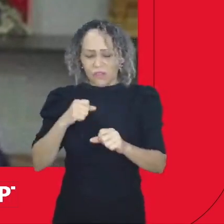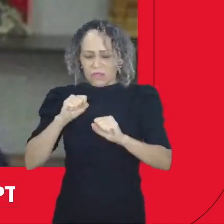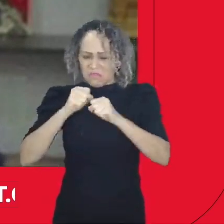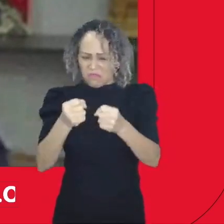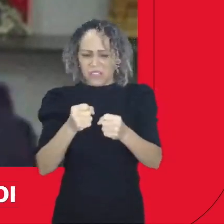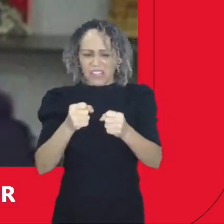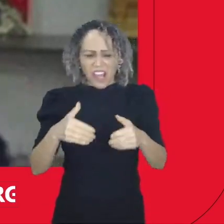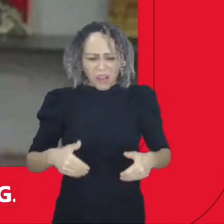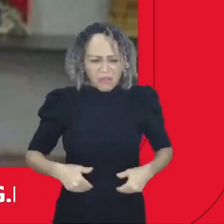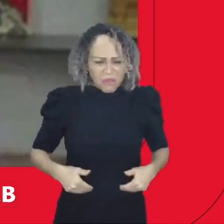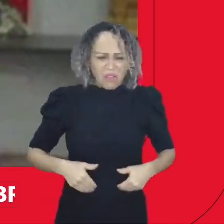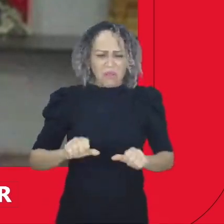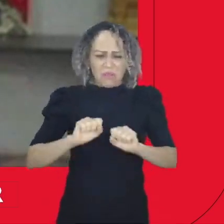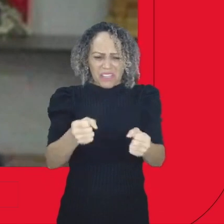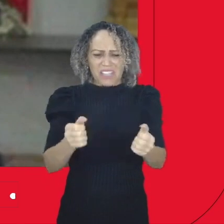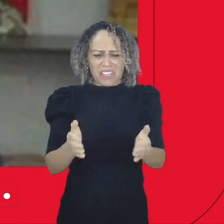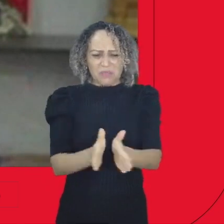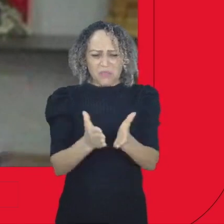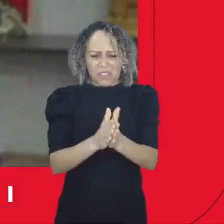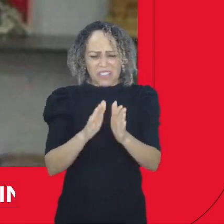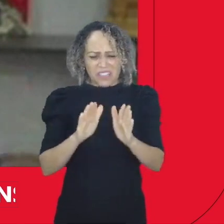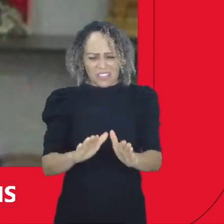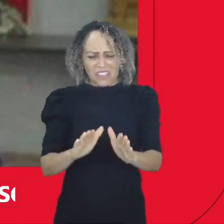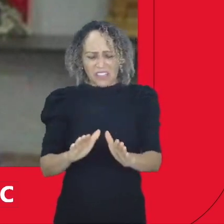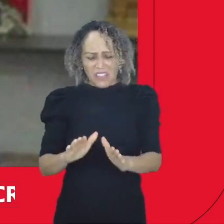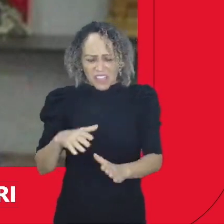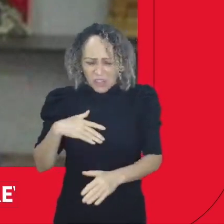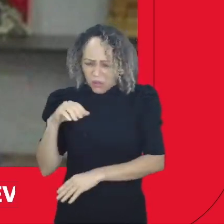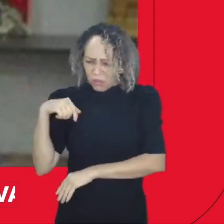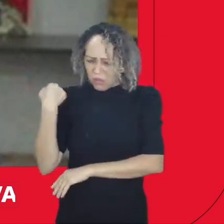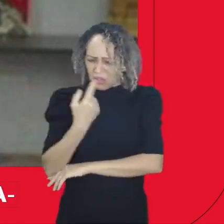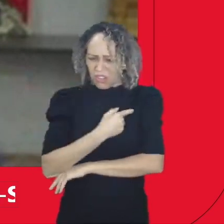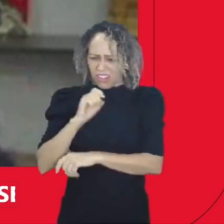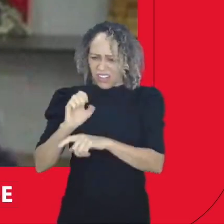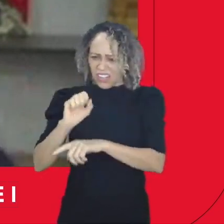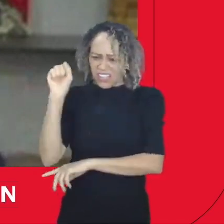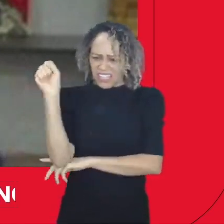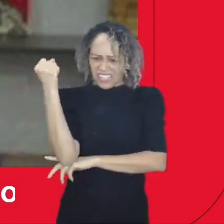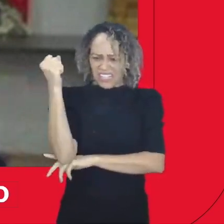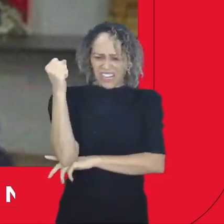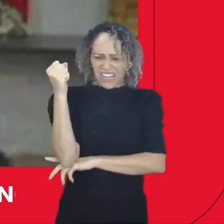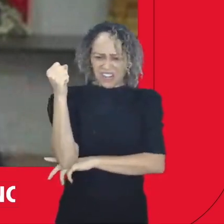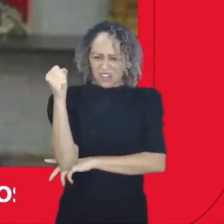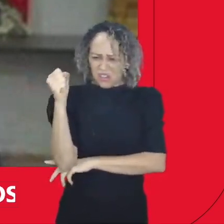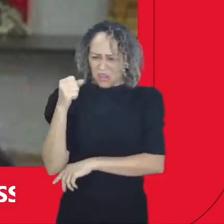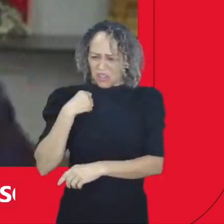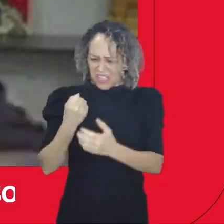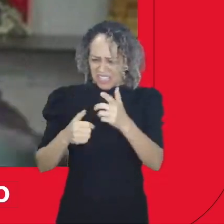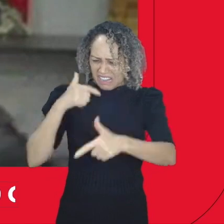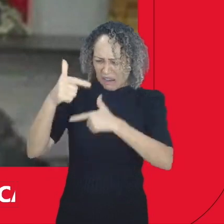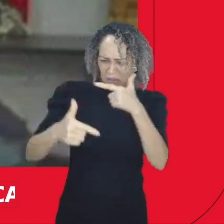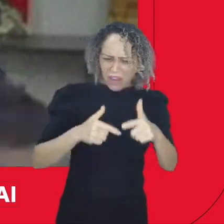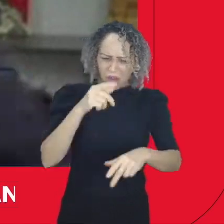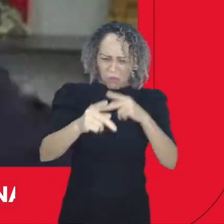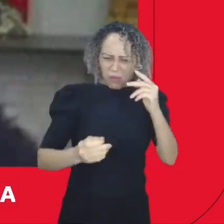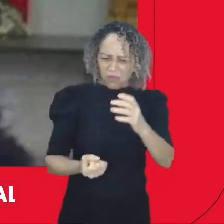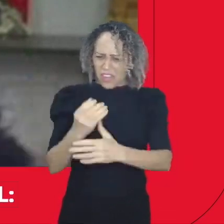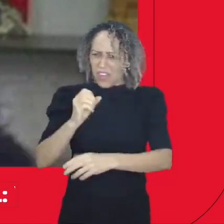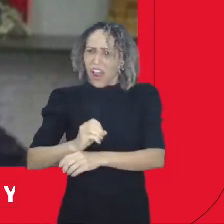permitir que num estado como o nosso, um estado agrícola, um estado produtor, que tem um povo que levanta cedo, que trabalha muito, temos uma estrutura